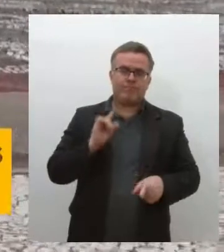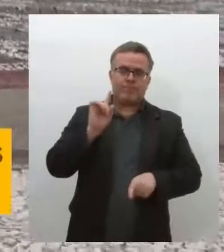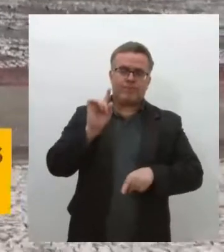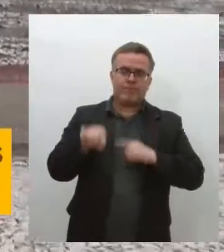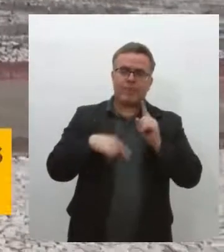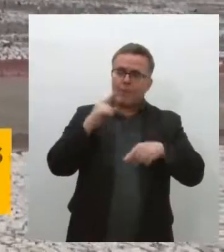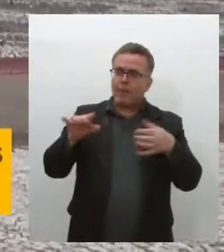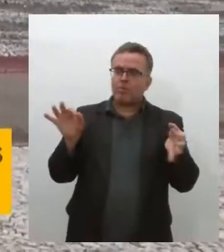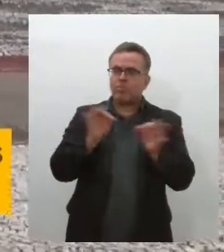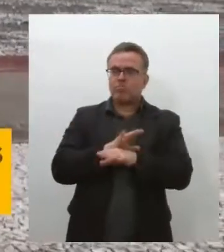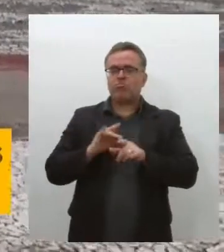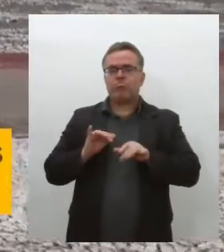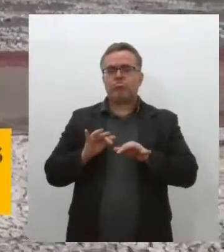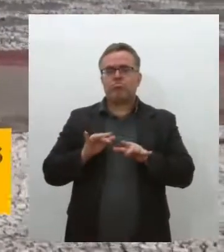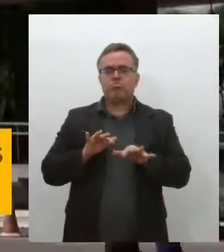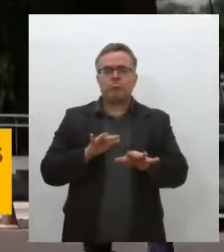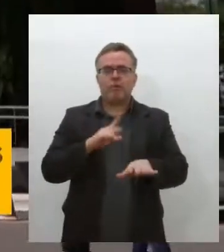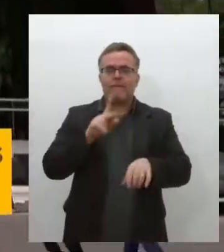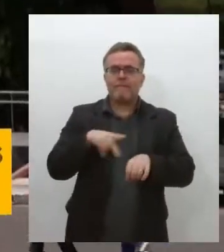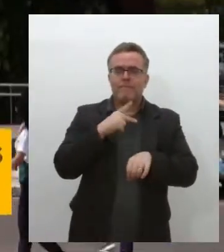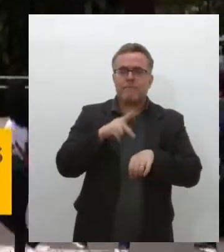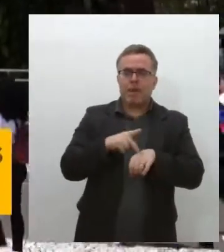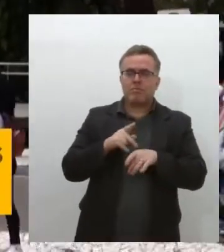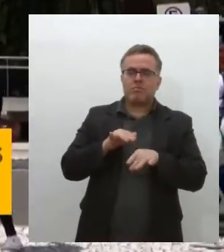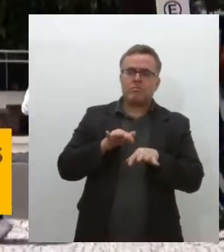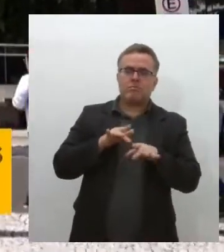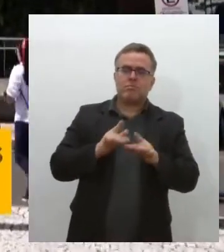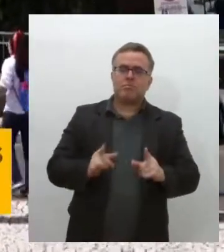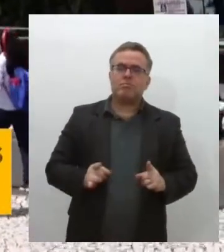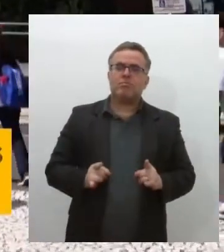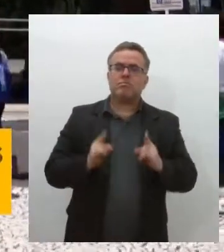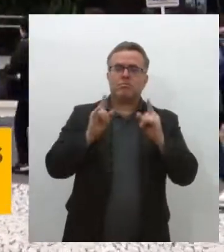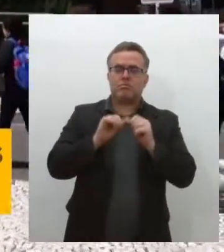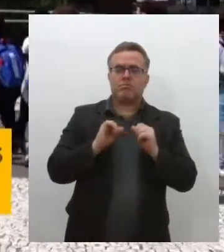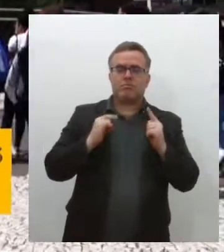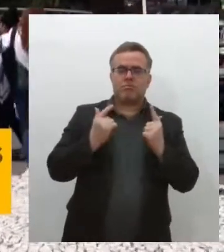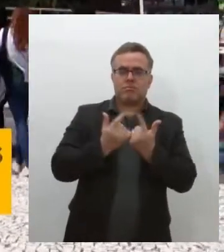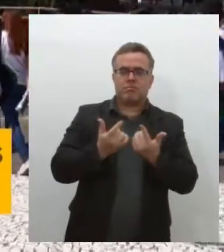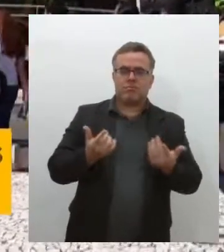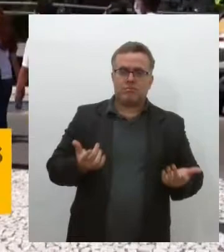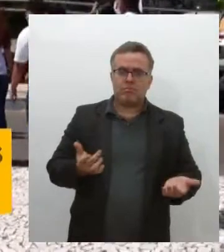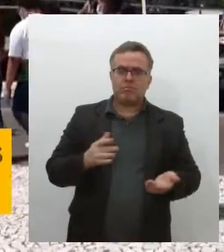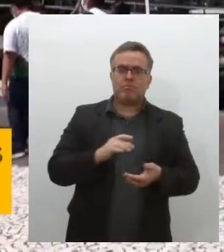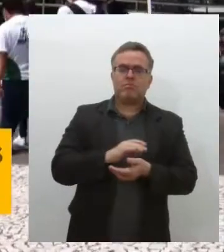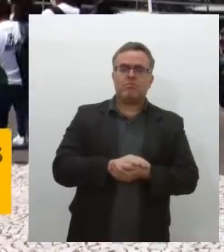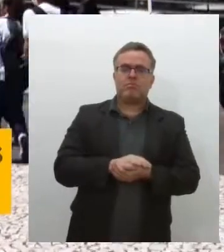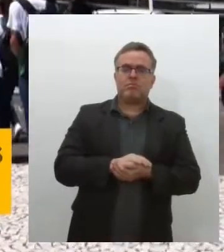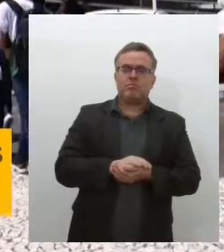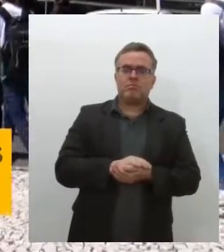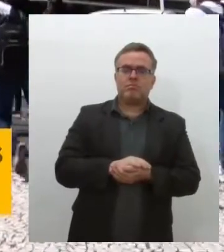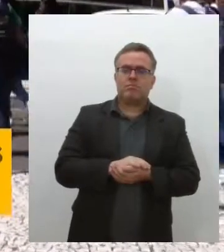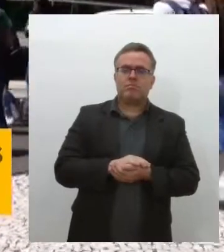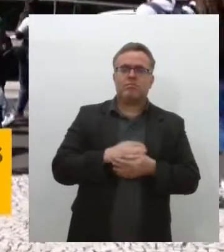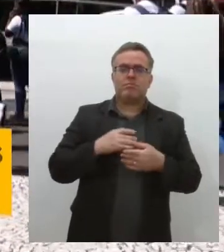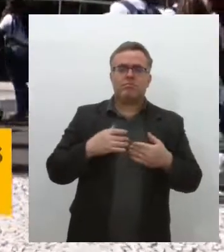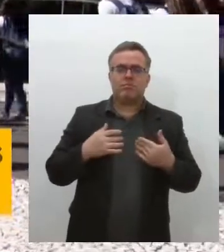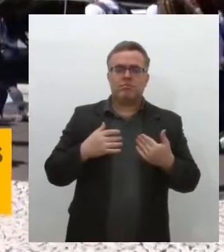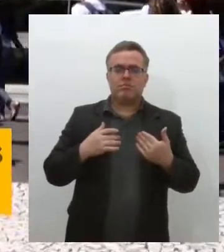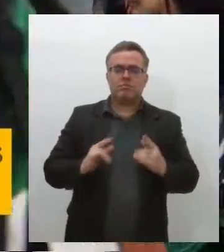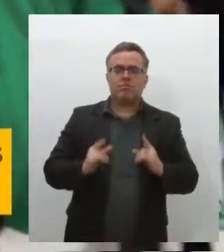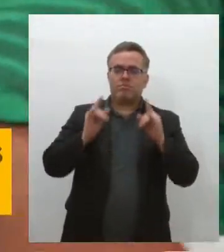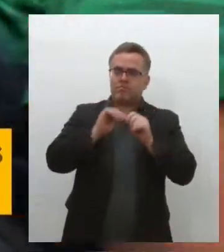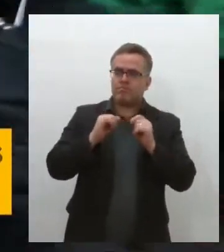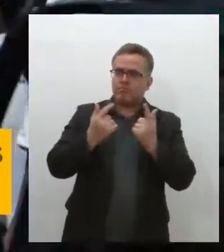estudantes cruzaram a Praça Fausto Cardoso em direção ao prédio da Assembleia Legislativa de Sergipe, o Palácio Governador João Alves